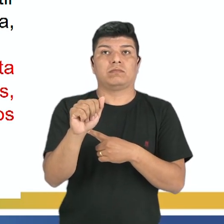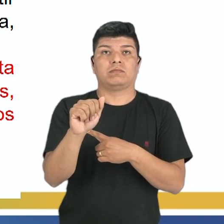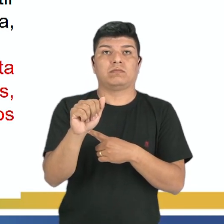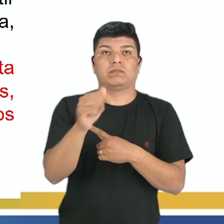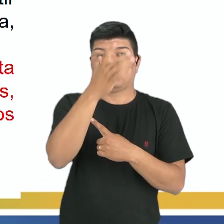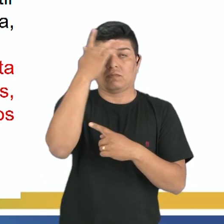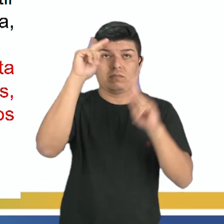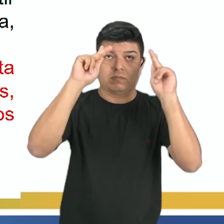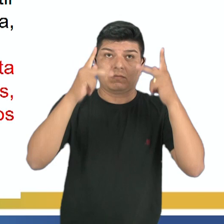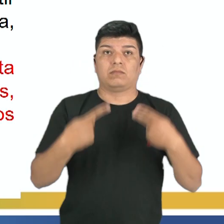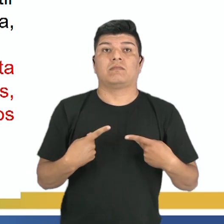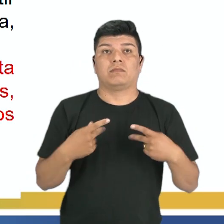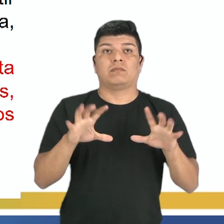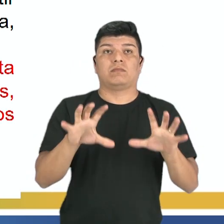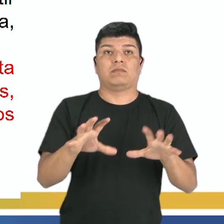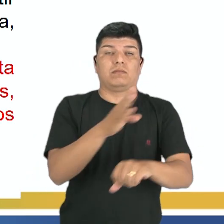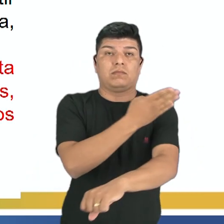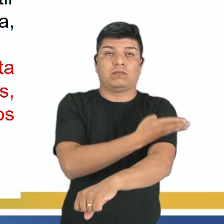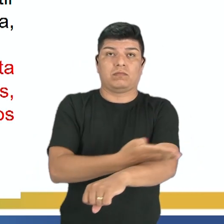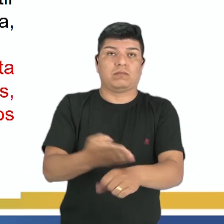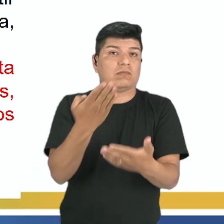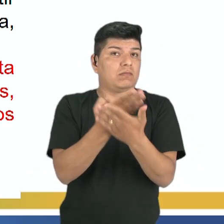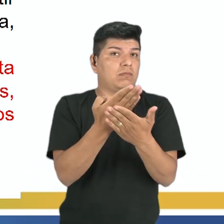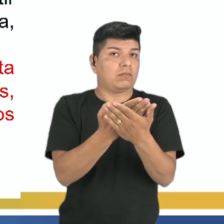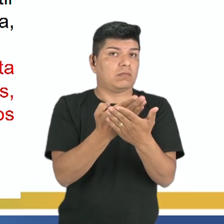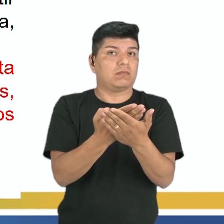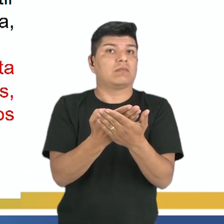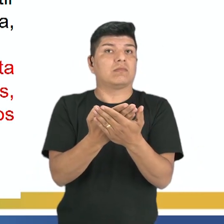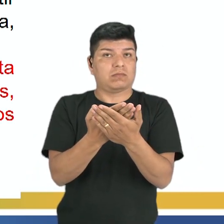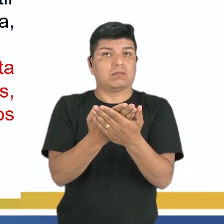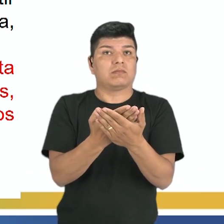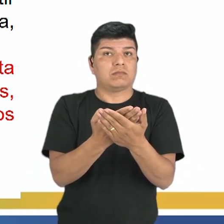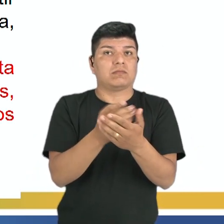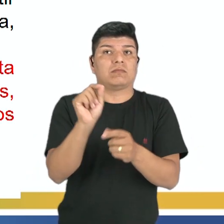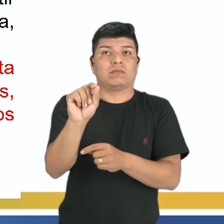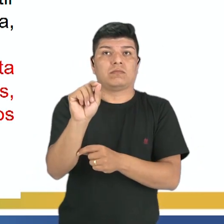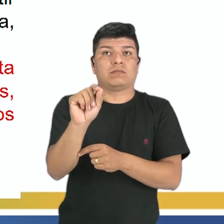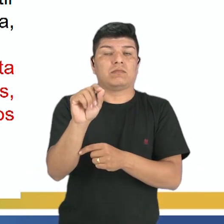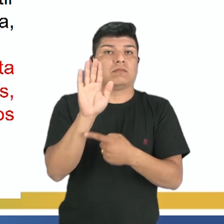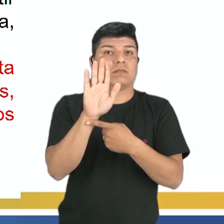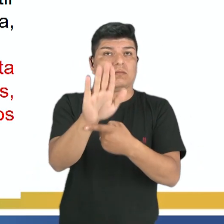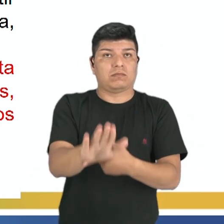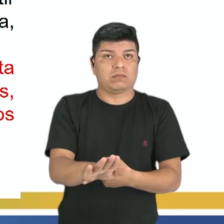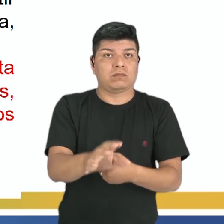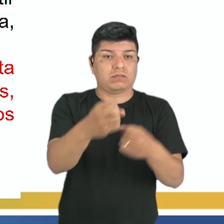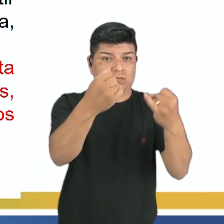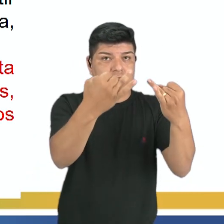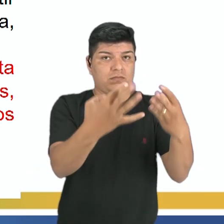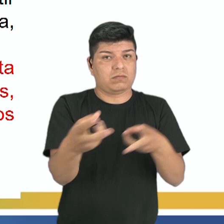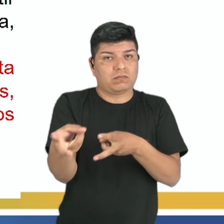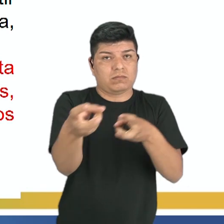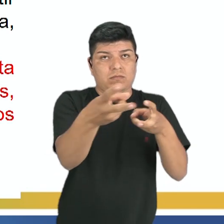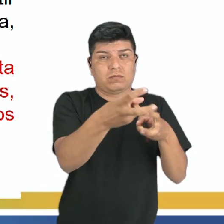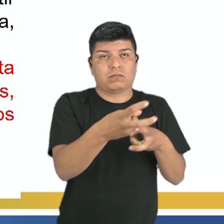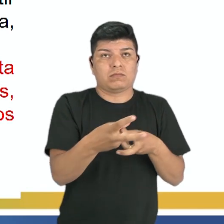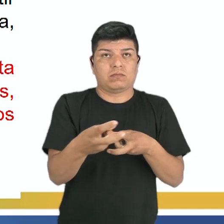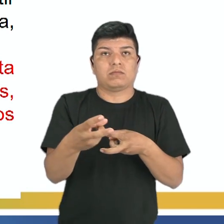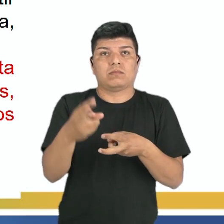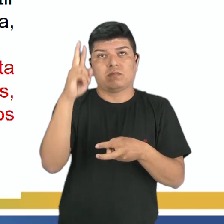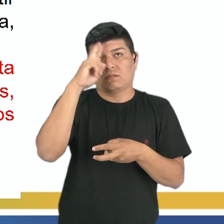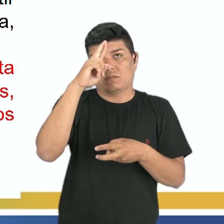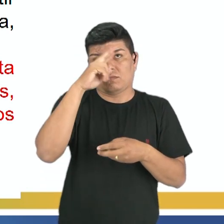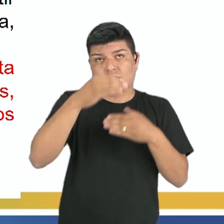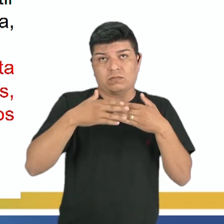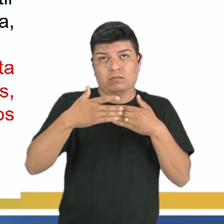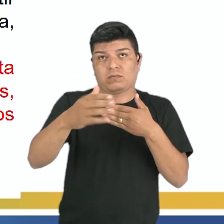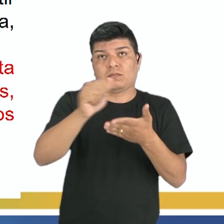dos seres humanos. Embora tradicionalmente estudadas pela arqueologia, elas ajudaram a redefinir a concepção de que a história se